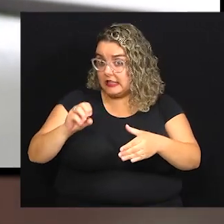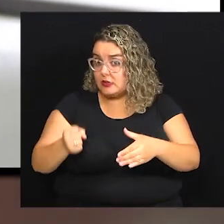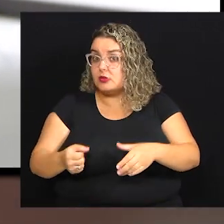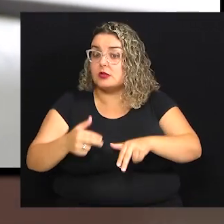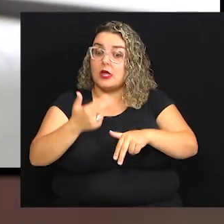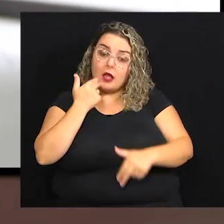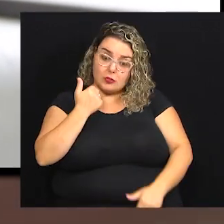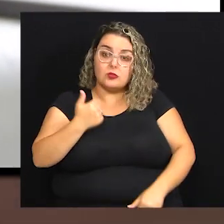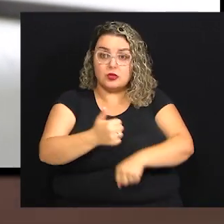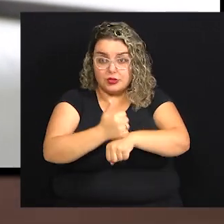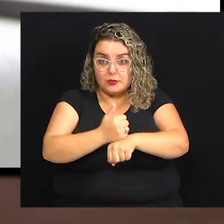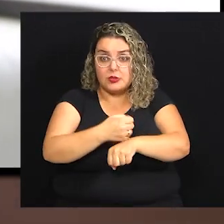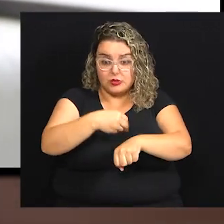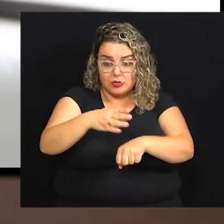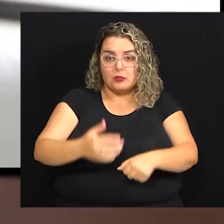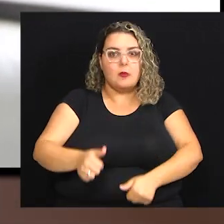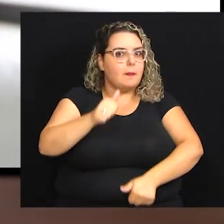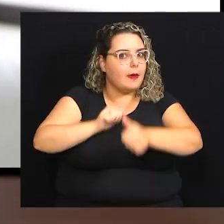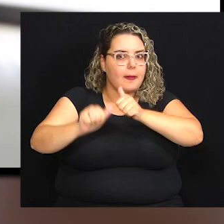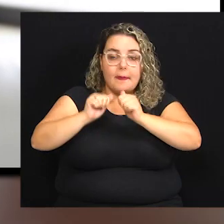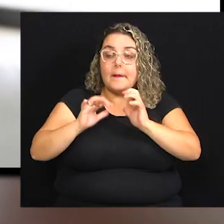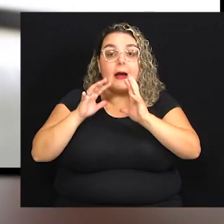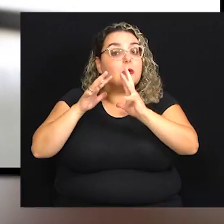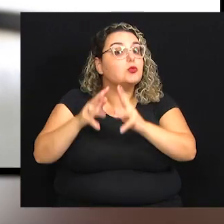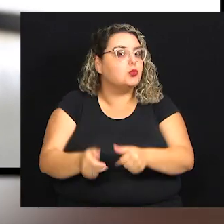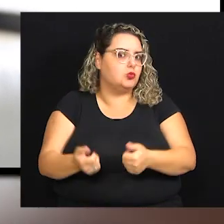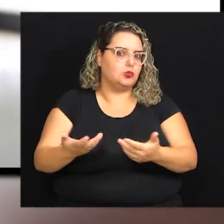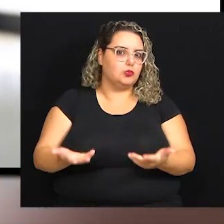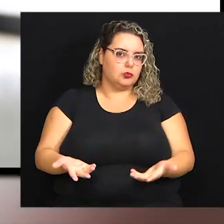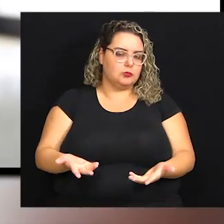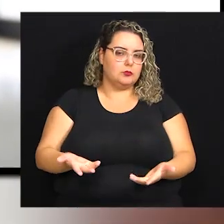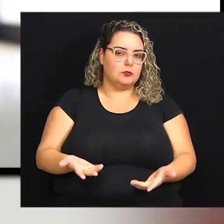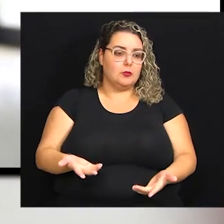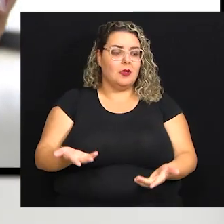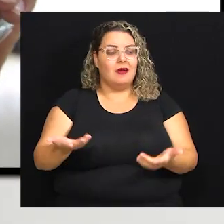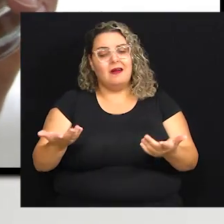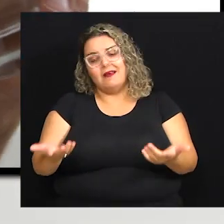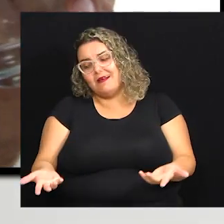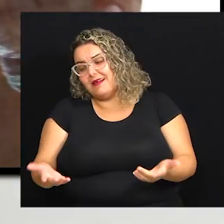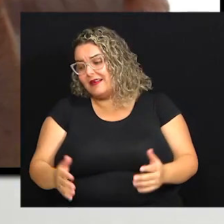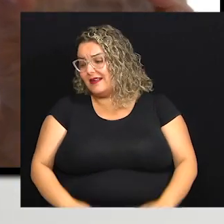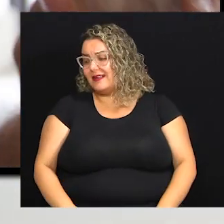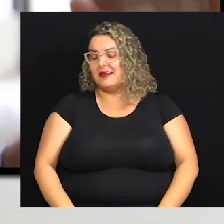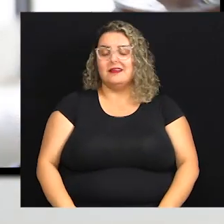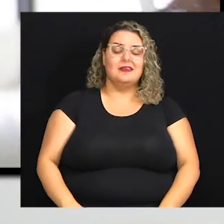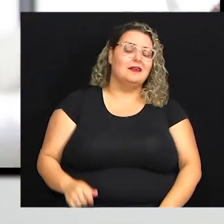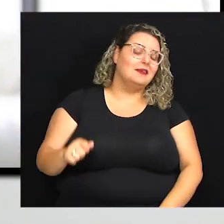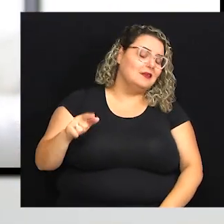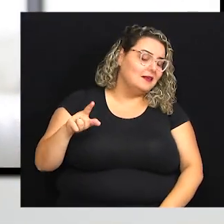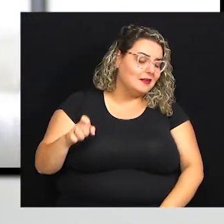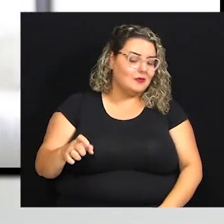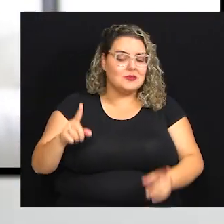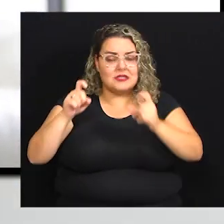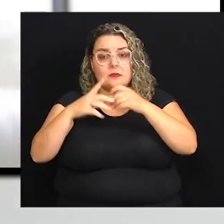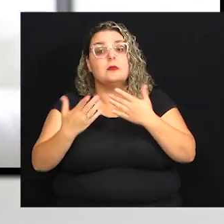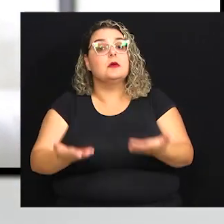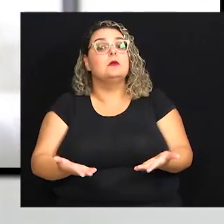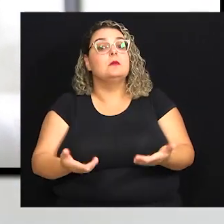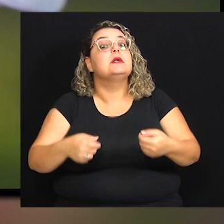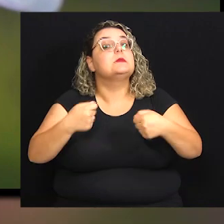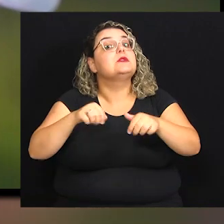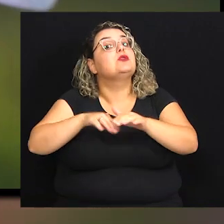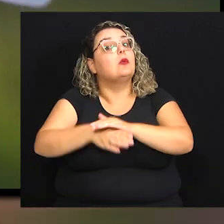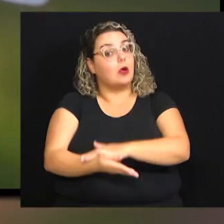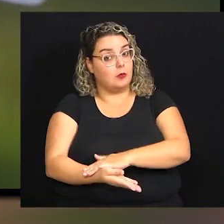sua nutricionista indicou, e você tem que tomar ela inteira, entendeu? E Ale, mas é difícil. É difícil, mas é